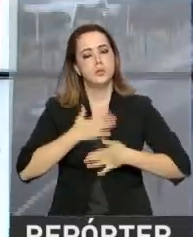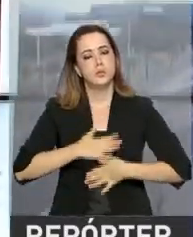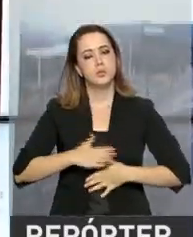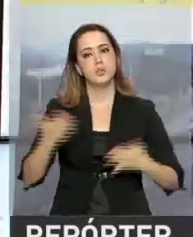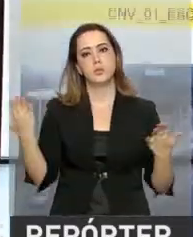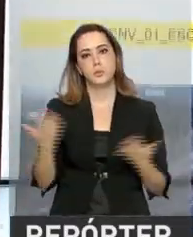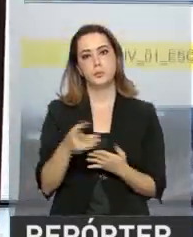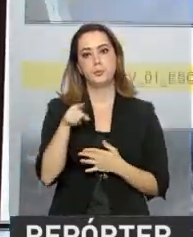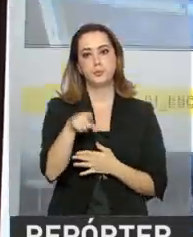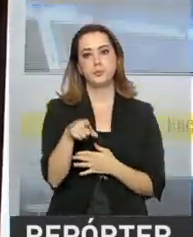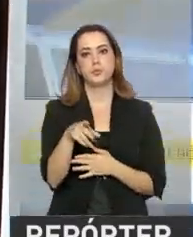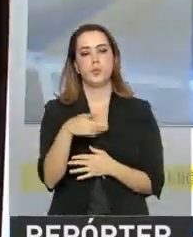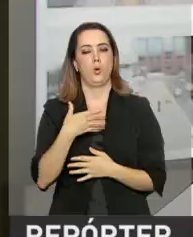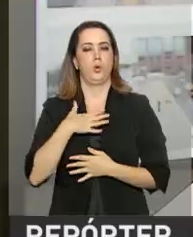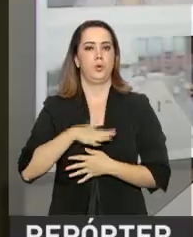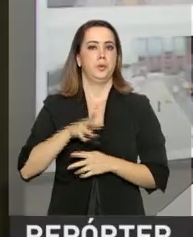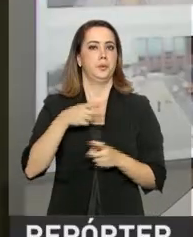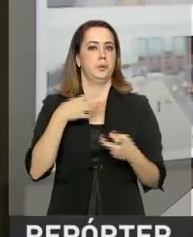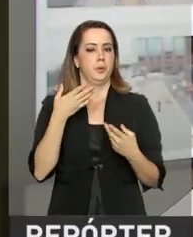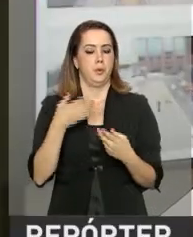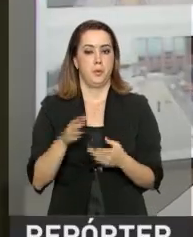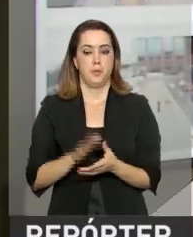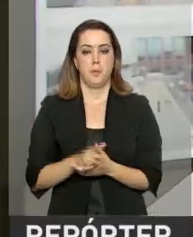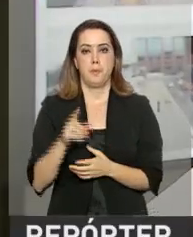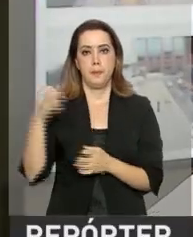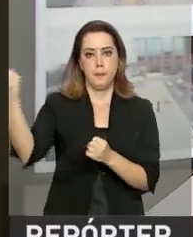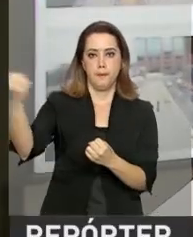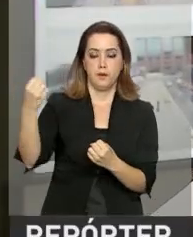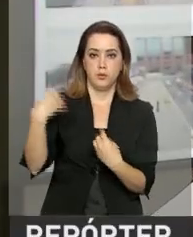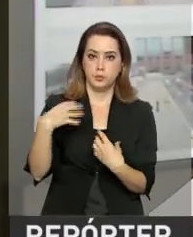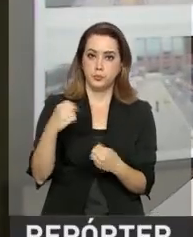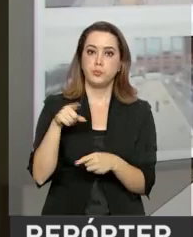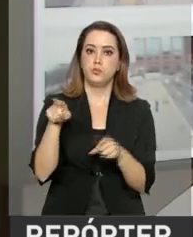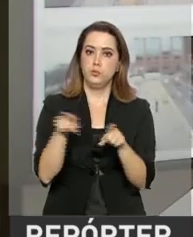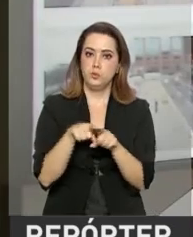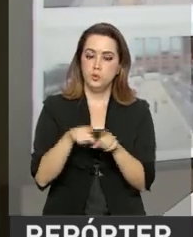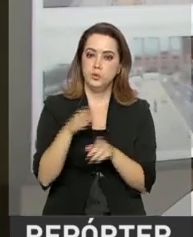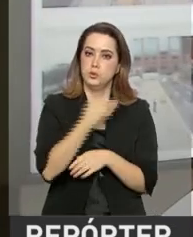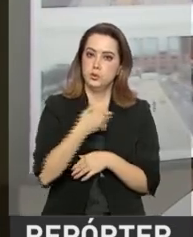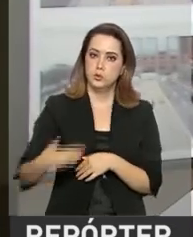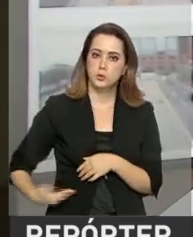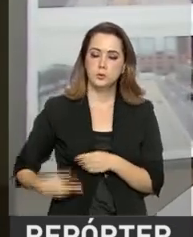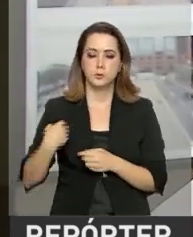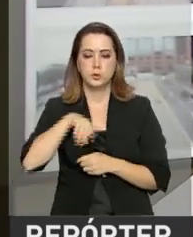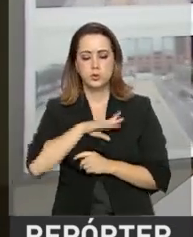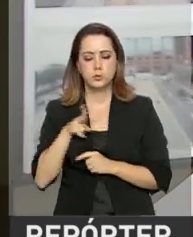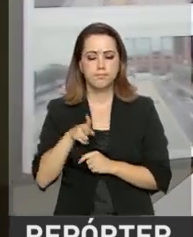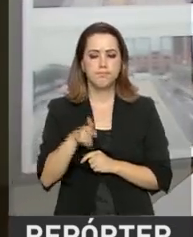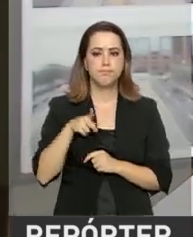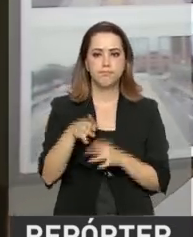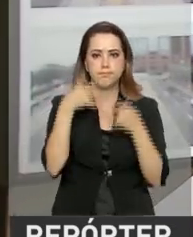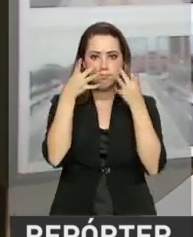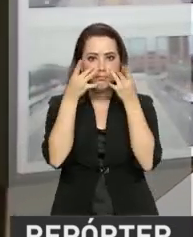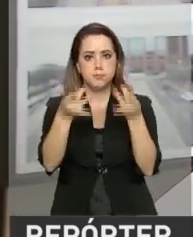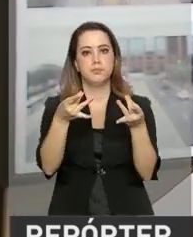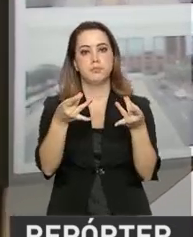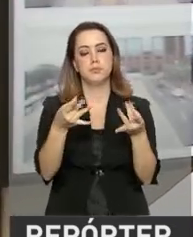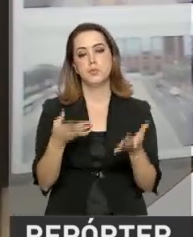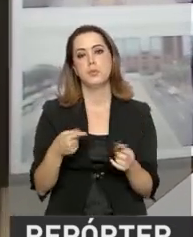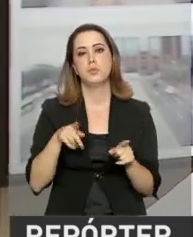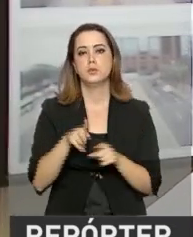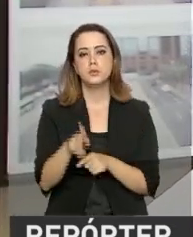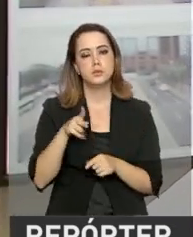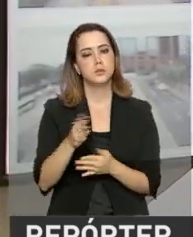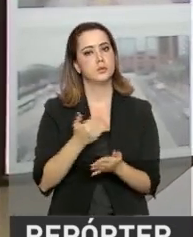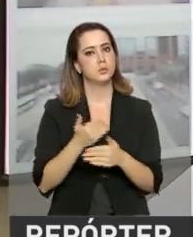a regra é não relaxar. A orientação de governo é de que a gente mantenha o nível de atenção, continue trabalhando exatamente da